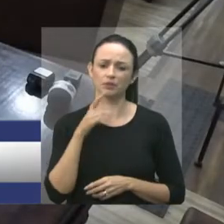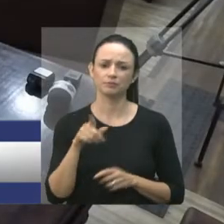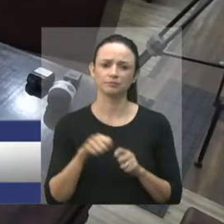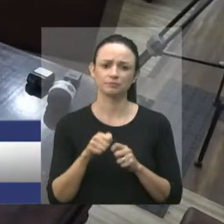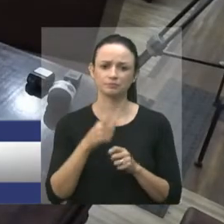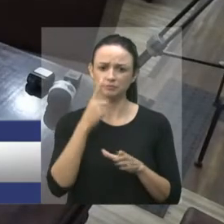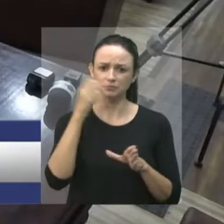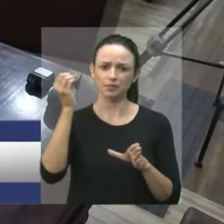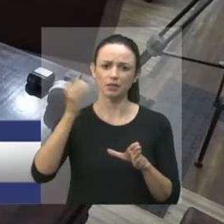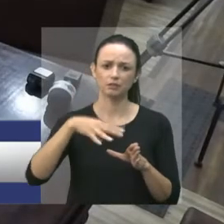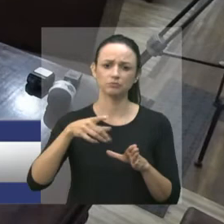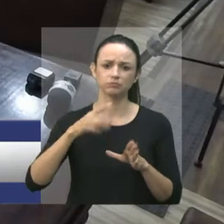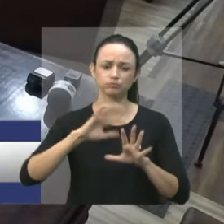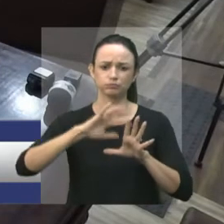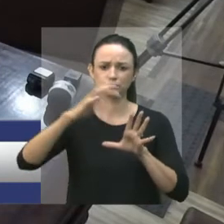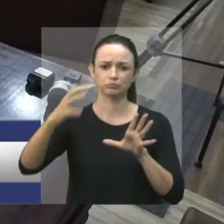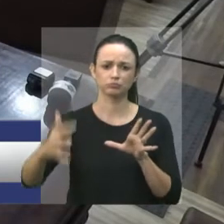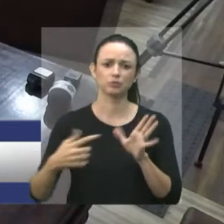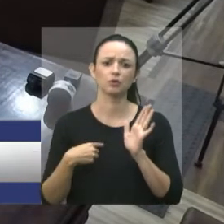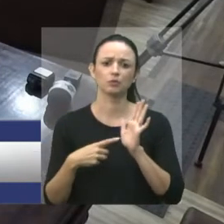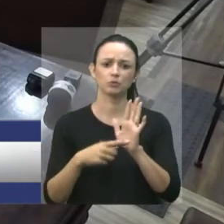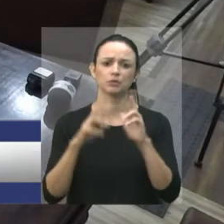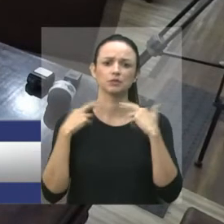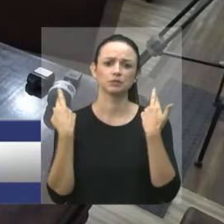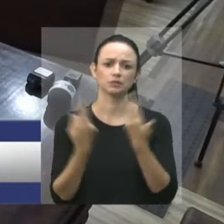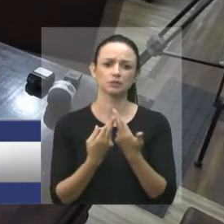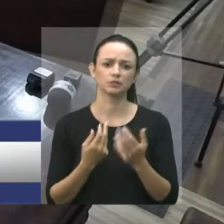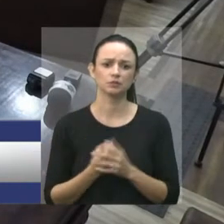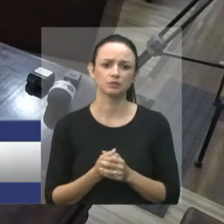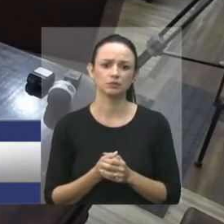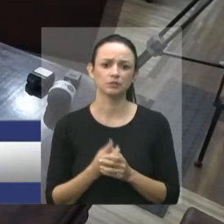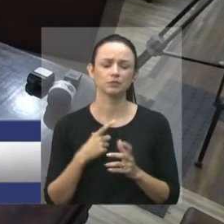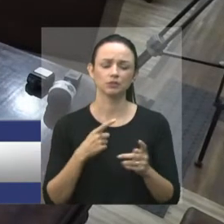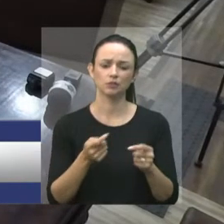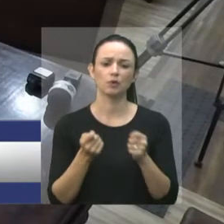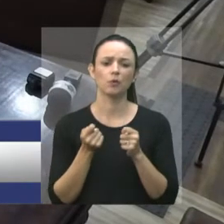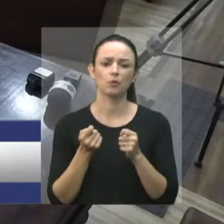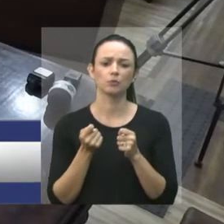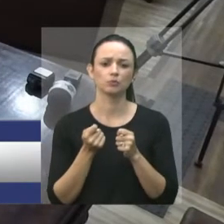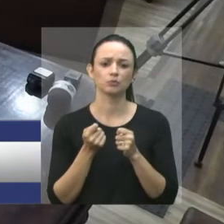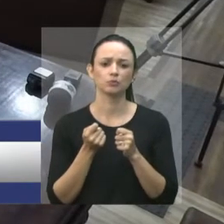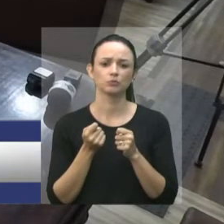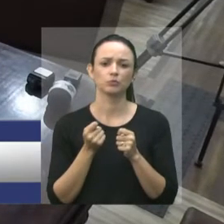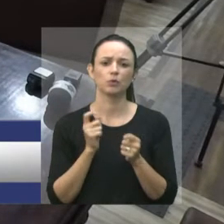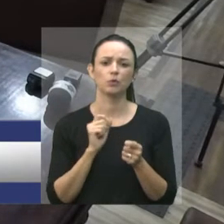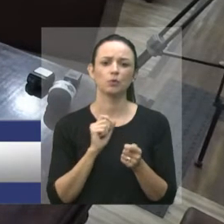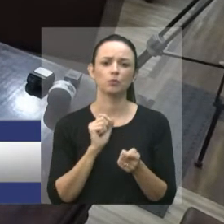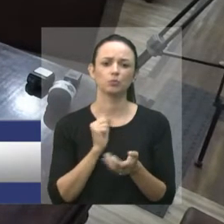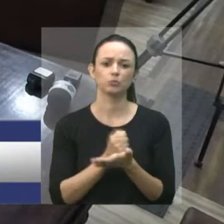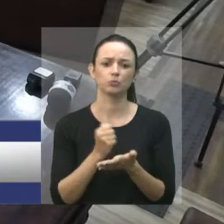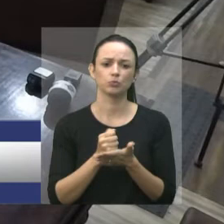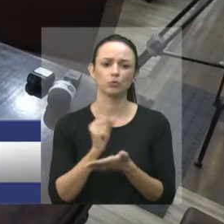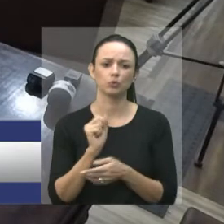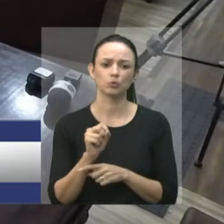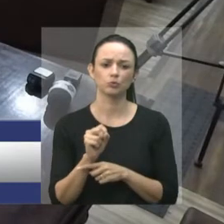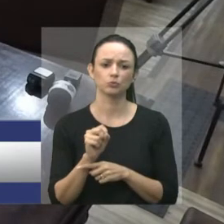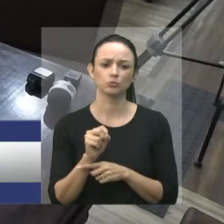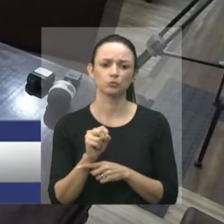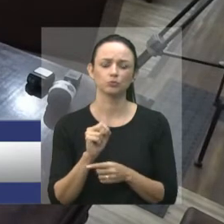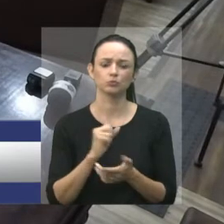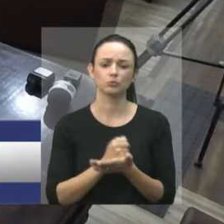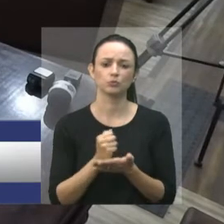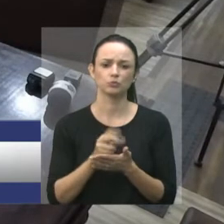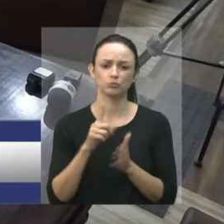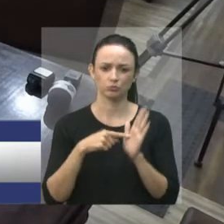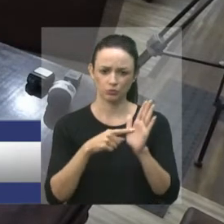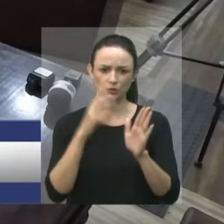Inclusive o transbordo eu apresentei na última sessão, houve uma economia com o contrato. O senhor chegou a ver na sessão que eu apresentei como está a